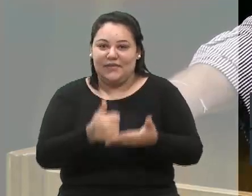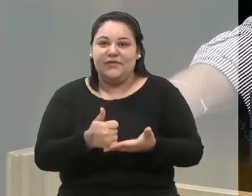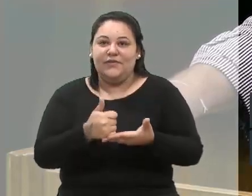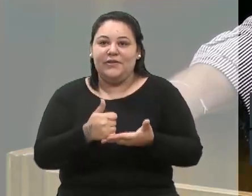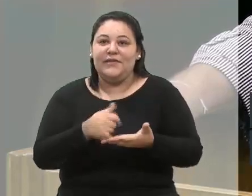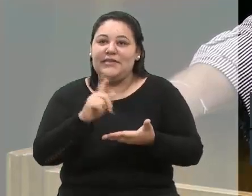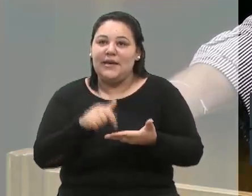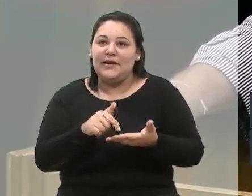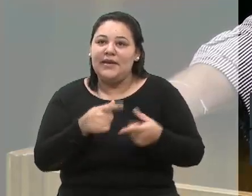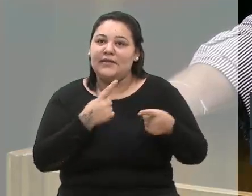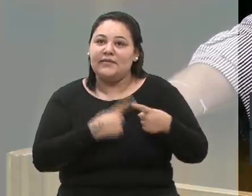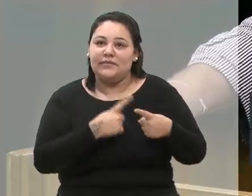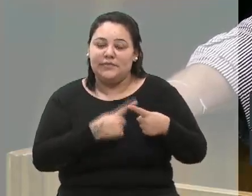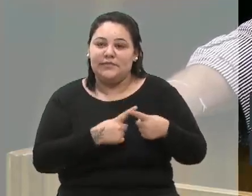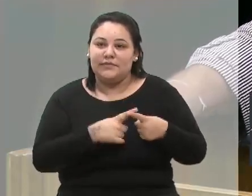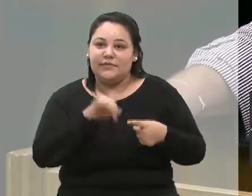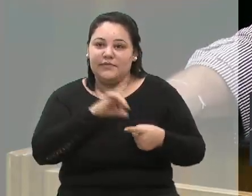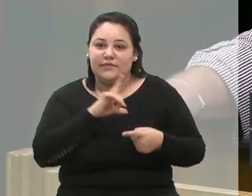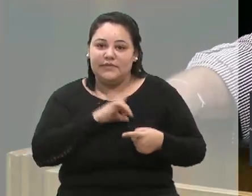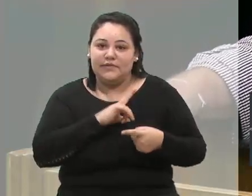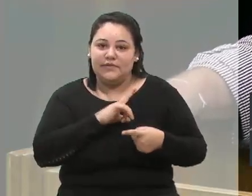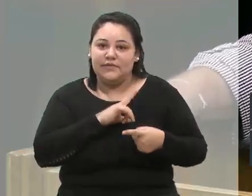porque lá estará o transporte